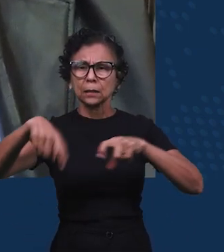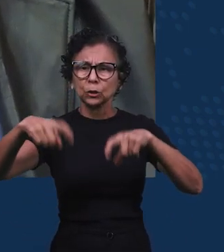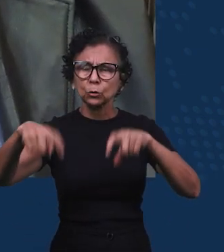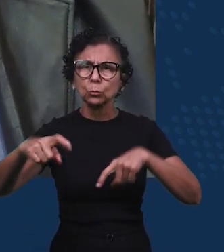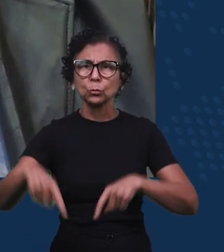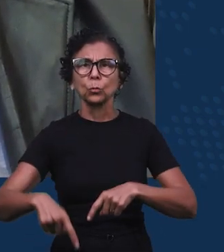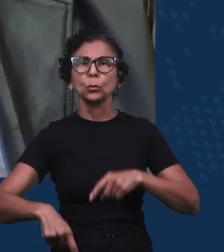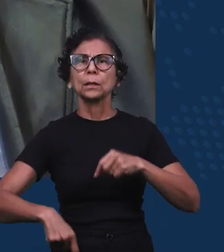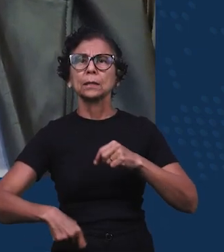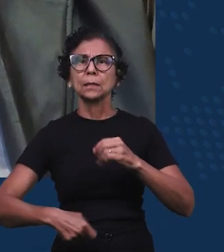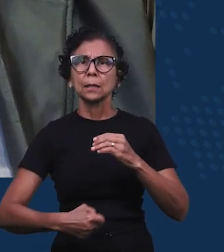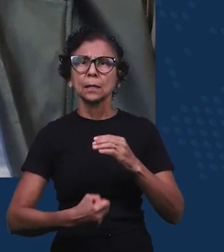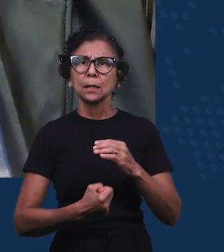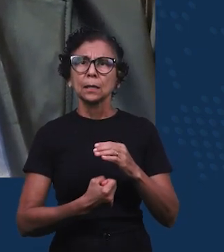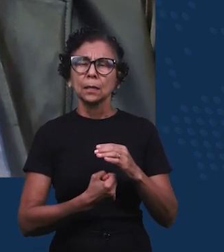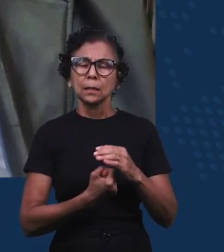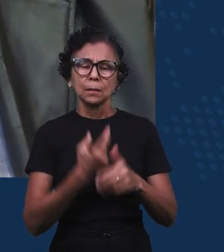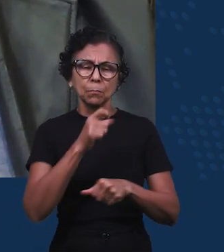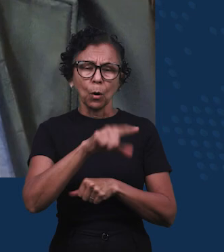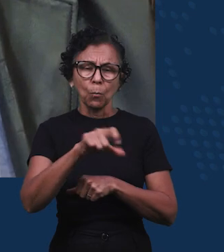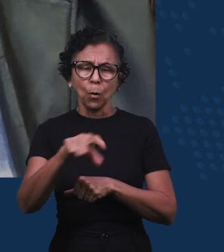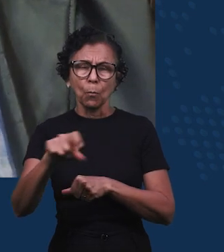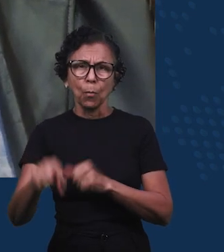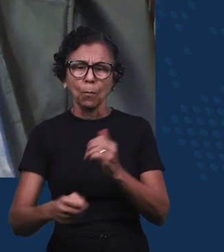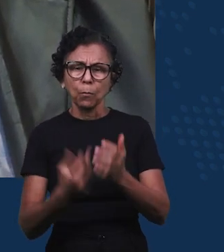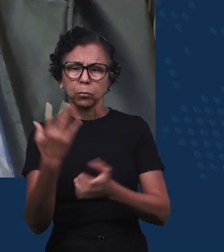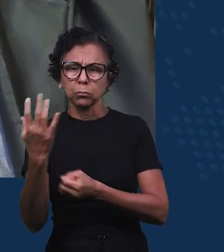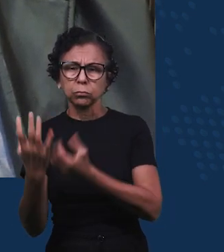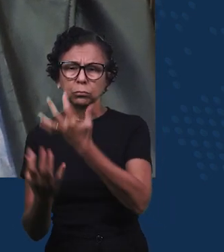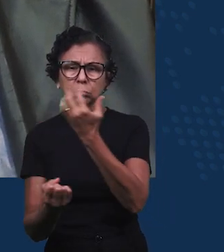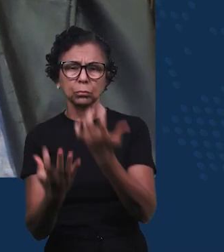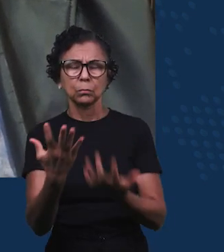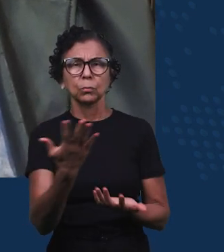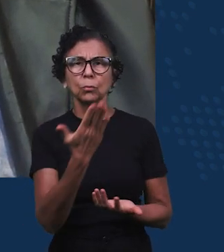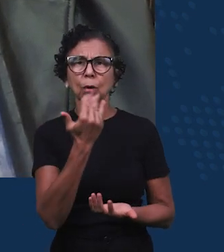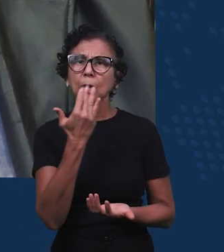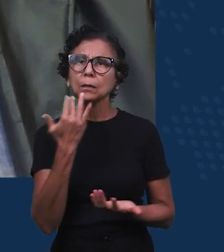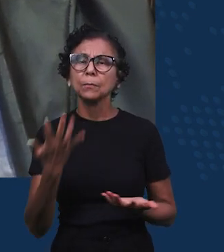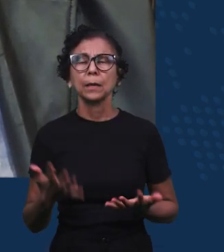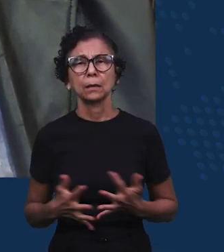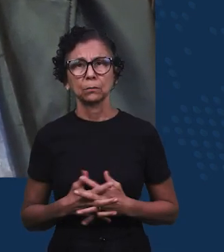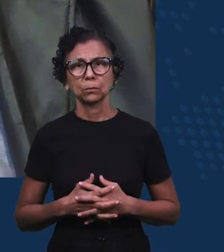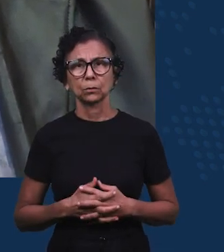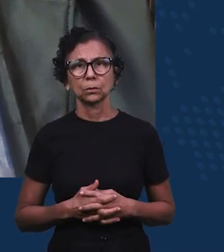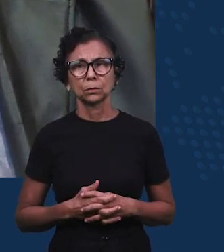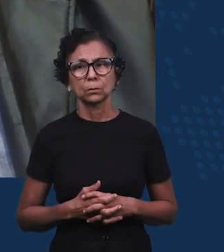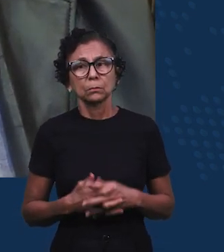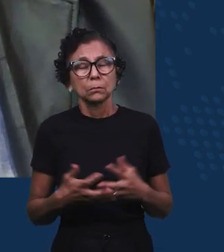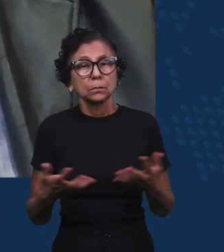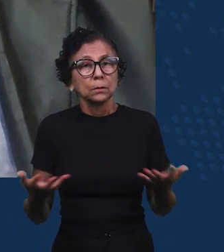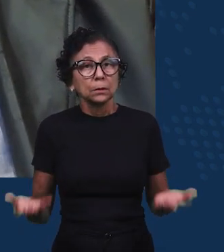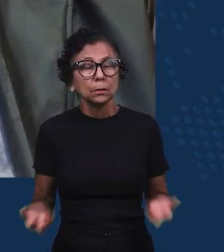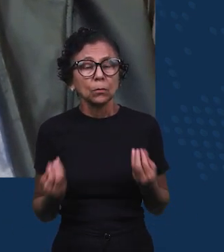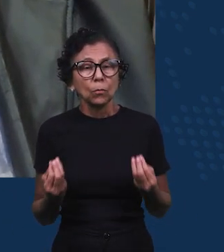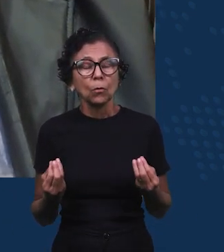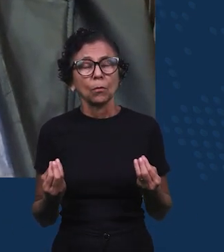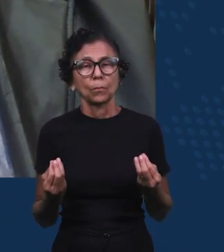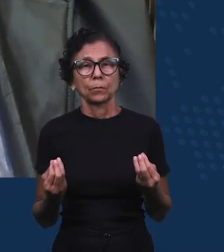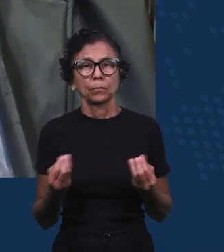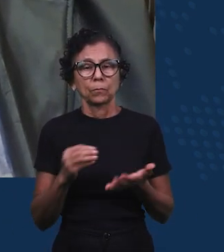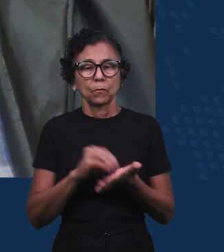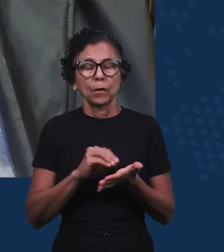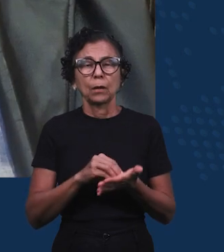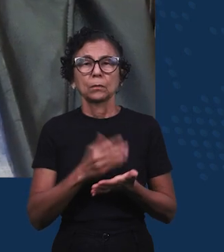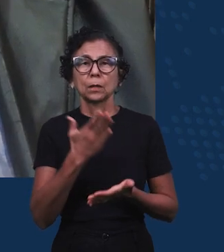eles evidenciam que a miséria humana ela se sobrepõe em todas as